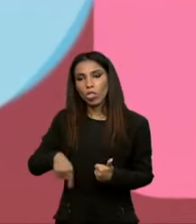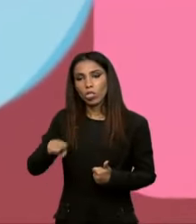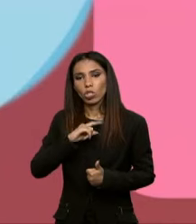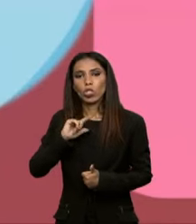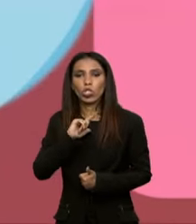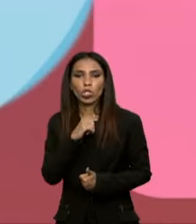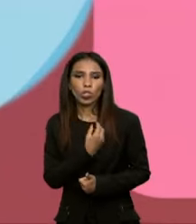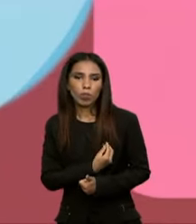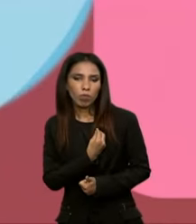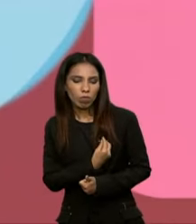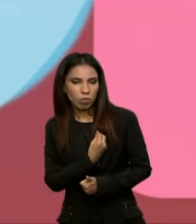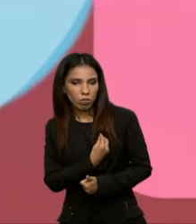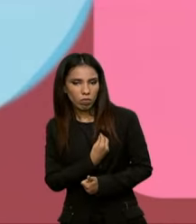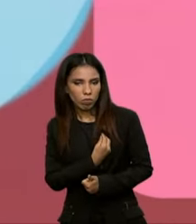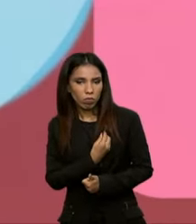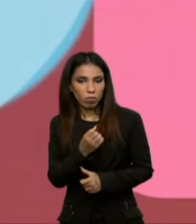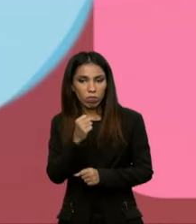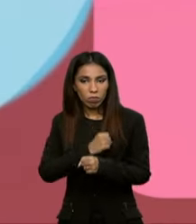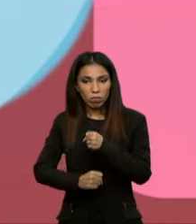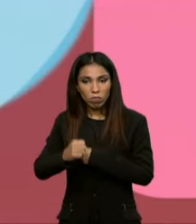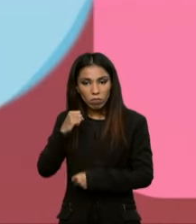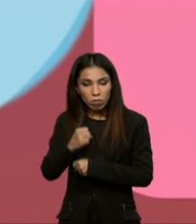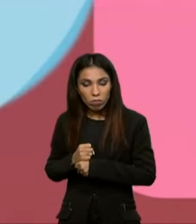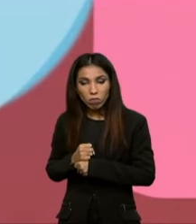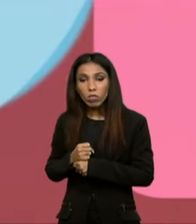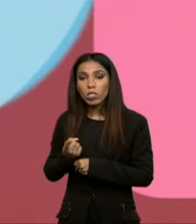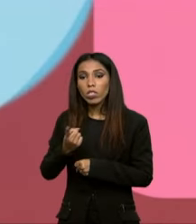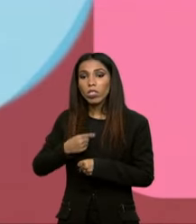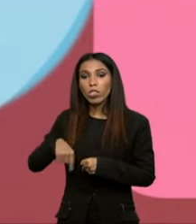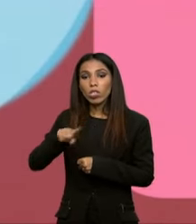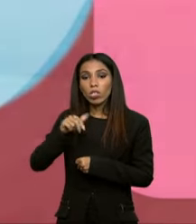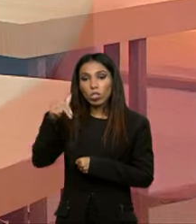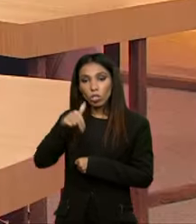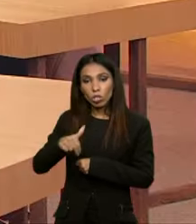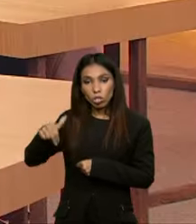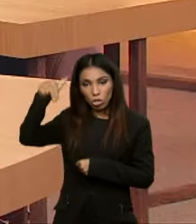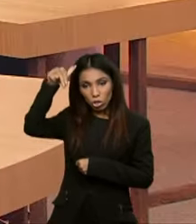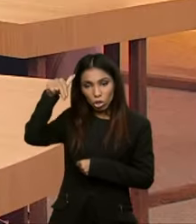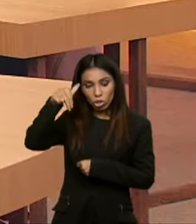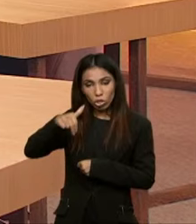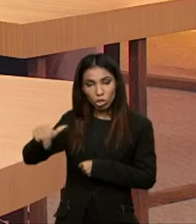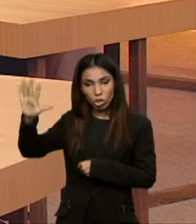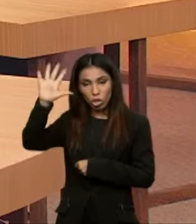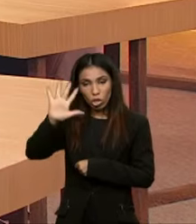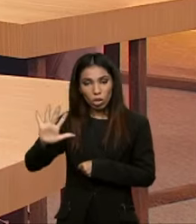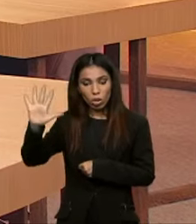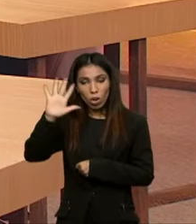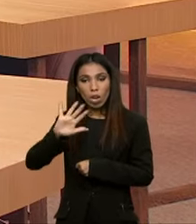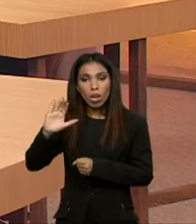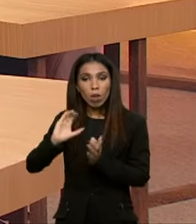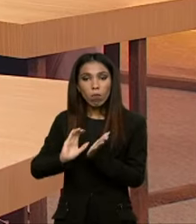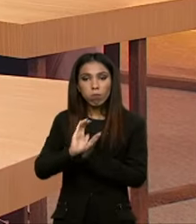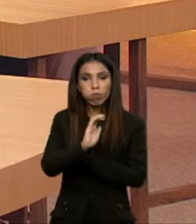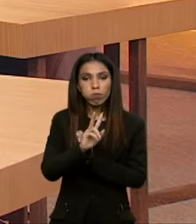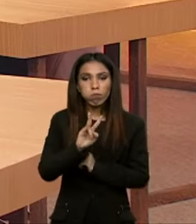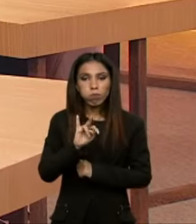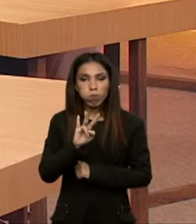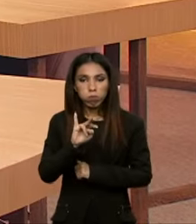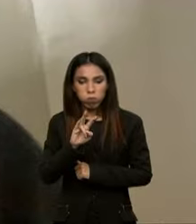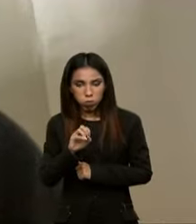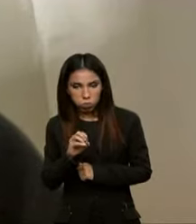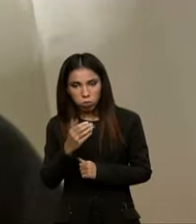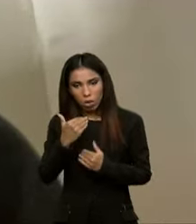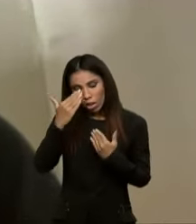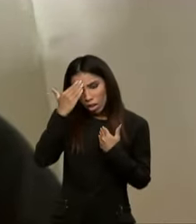cartaz. Ano passado, nós fizemos uma turnê pelo Norte e Nordeste do Brasil, patrocinados pela Vivo.